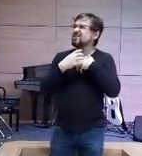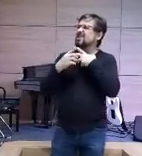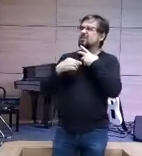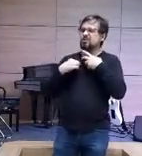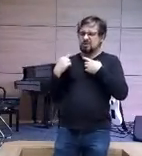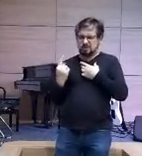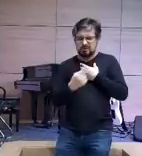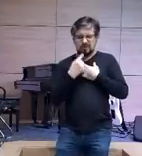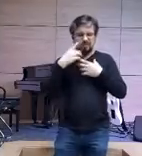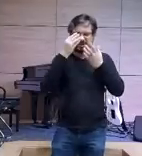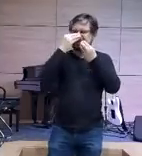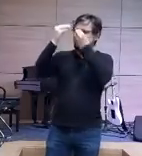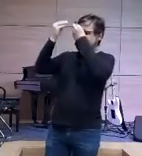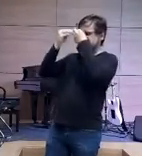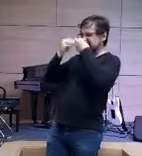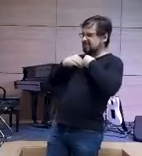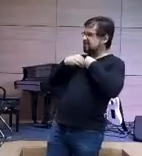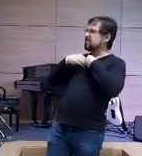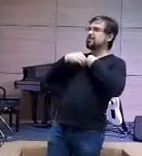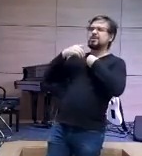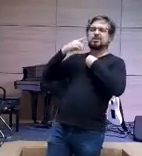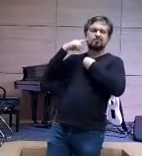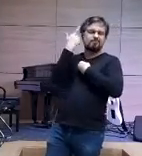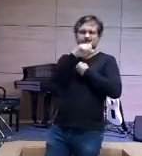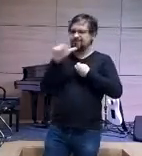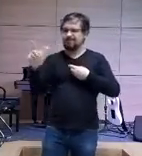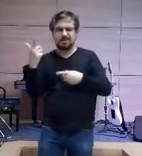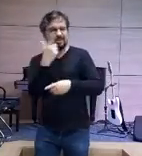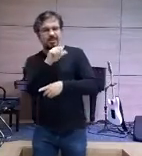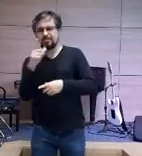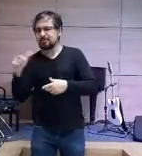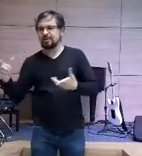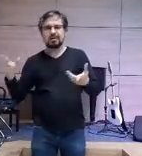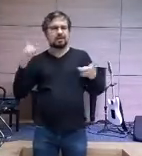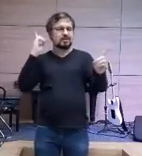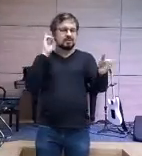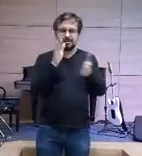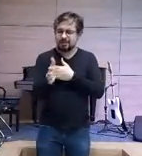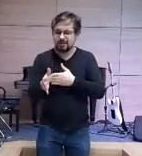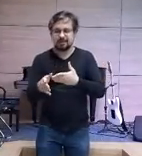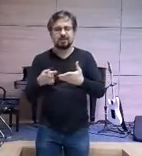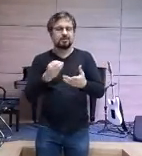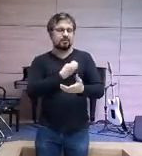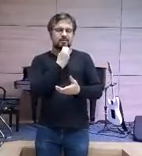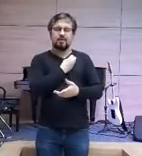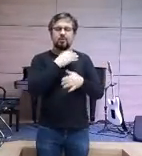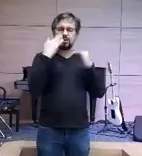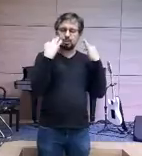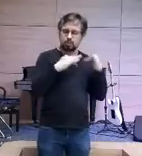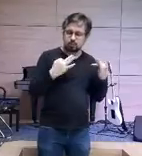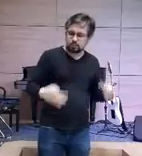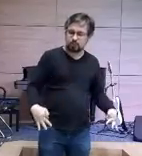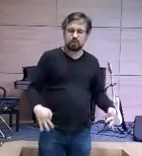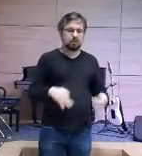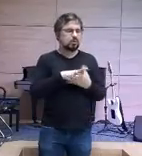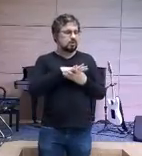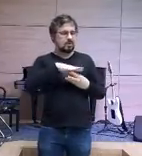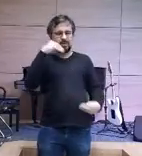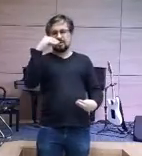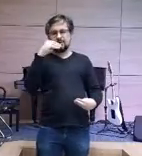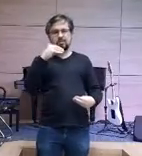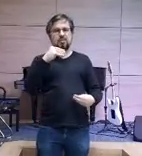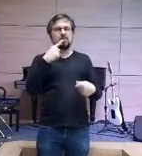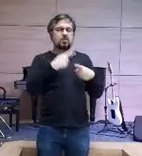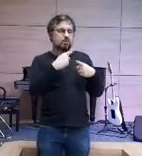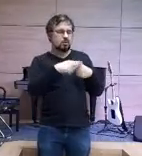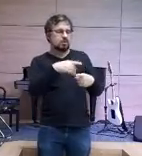desprezo de não se encontrar uma saída e de ter que viver com a dor que assola a alma